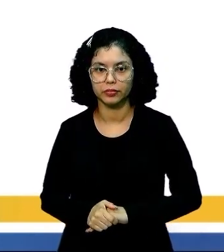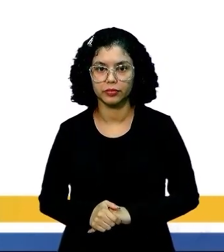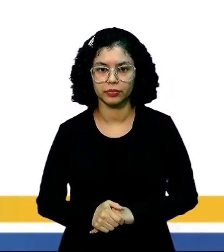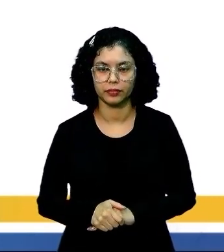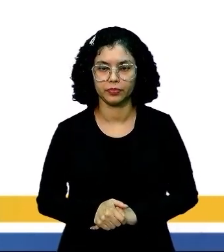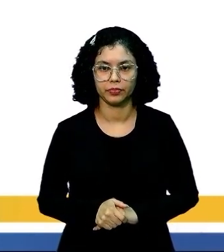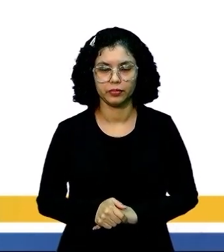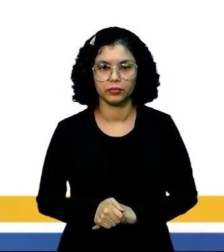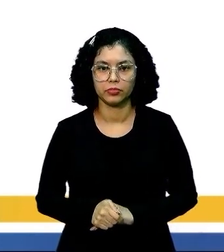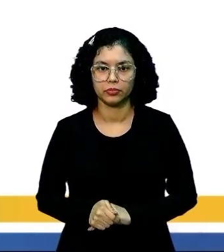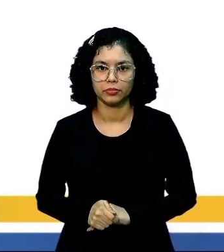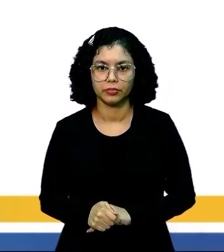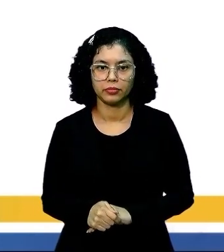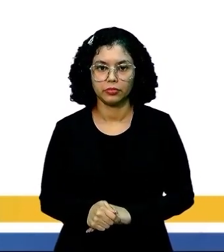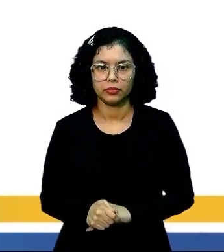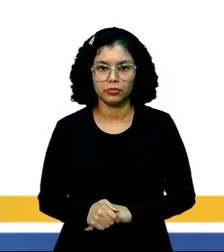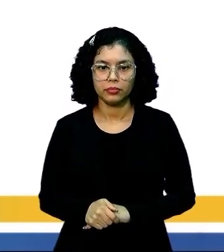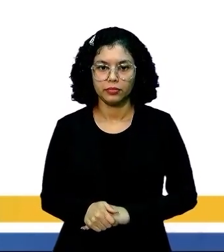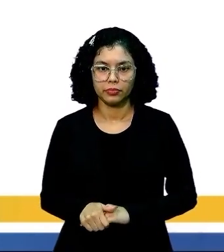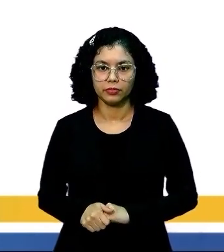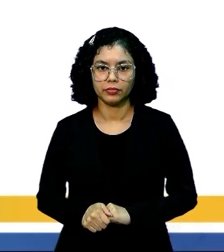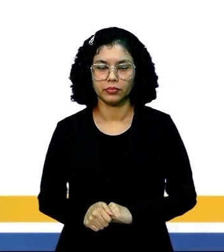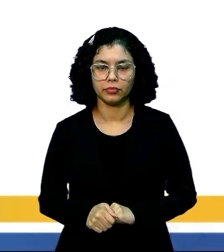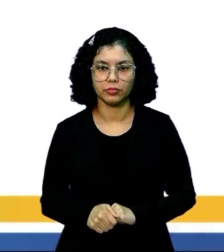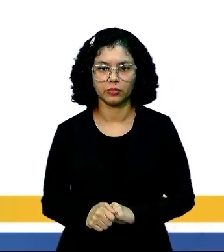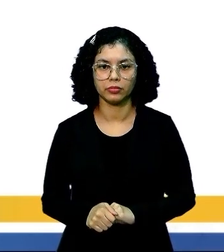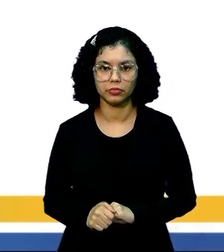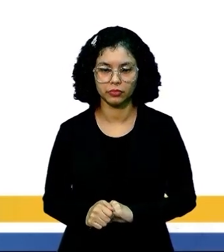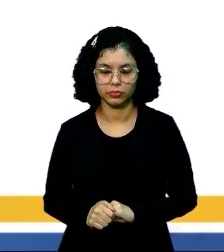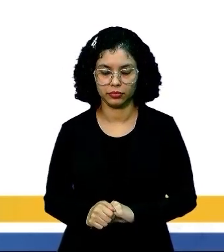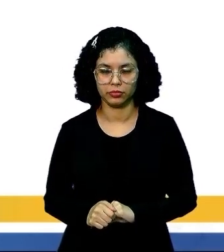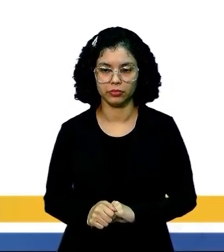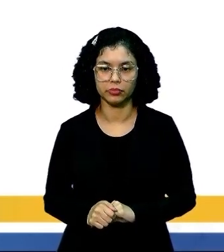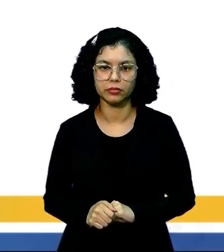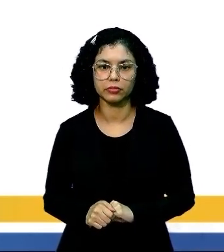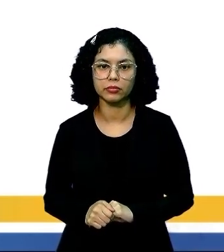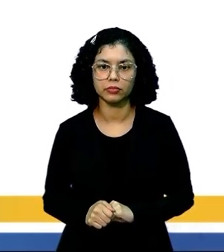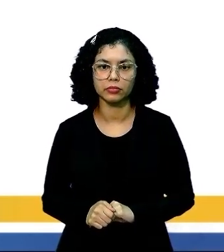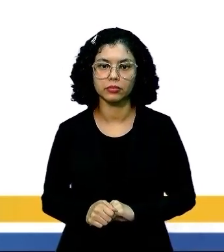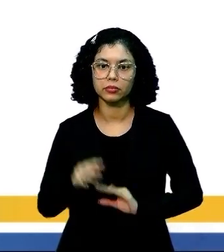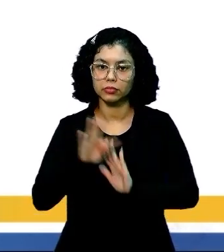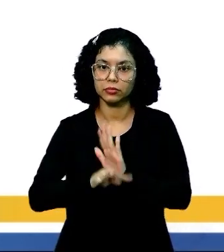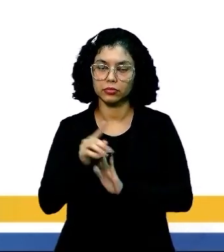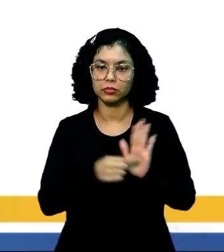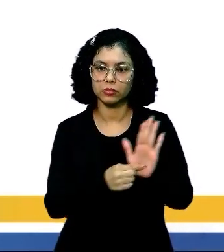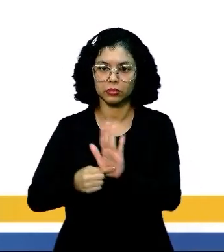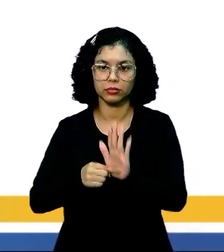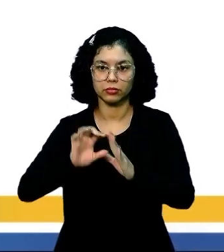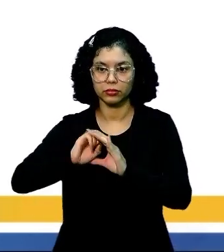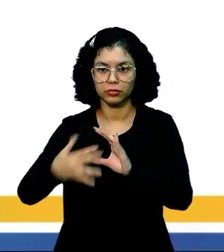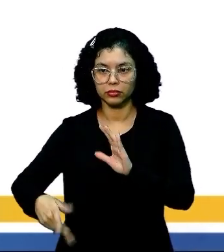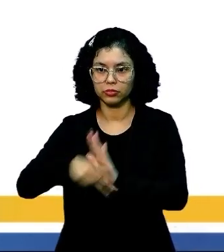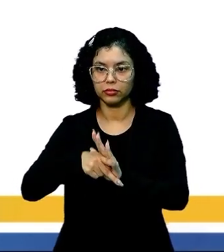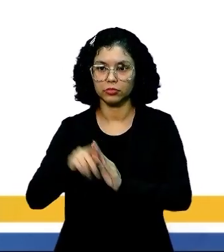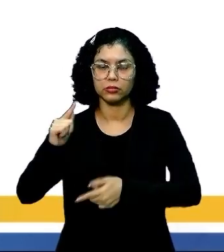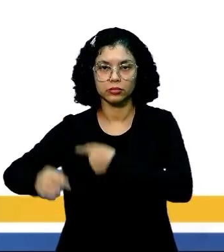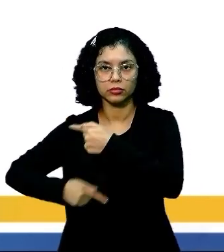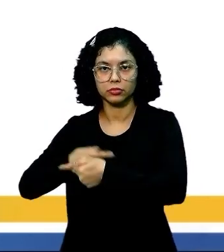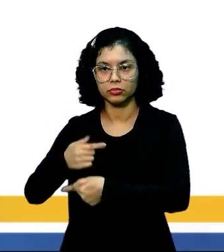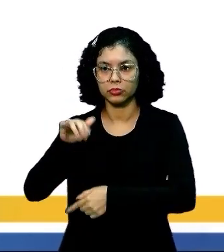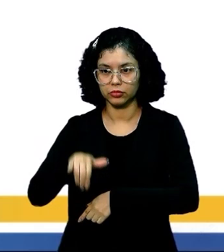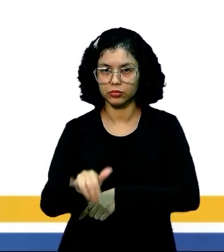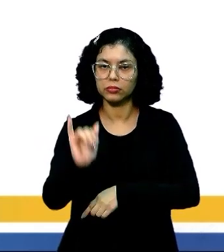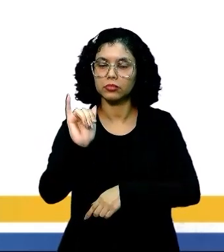lá e já acho logo qual é o ponto crucial aqui para responder a questão. O texto aponta características e